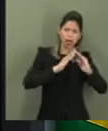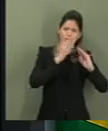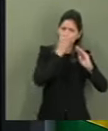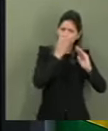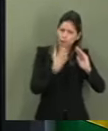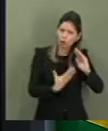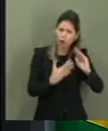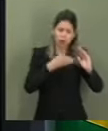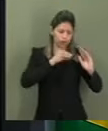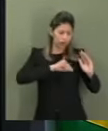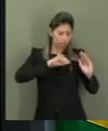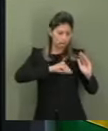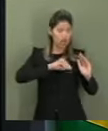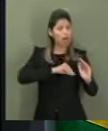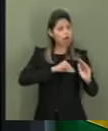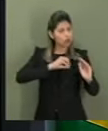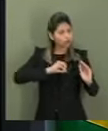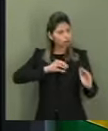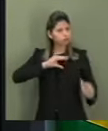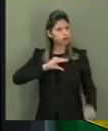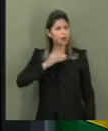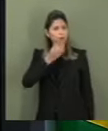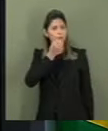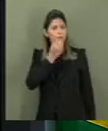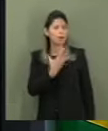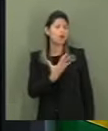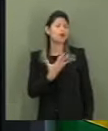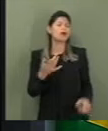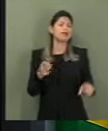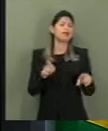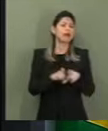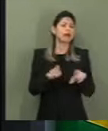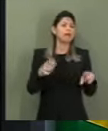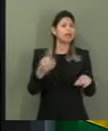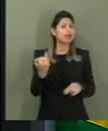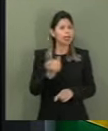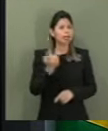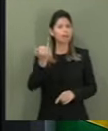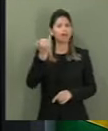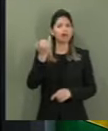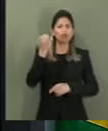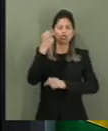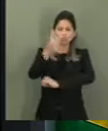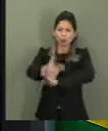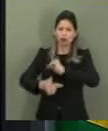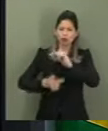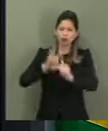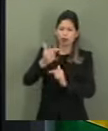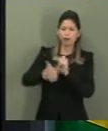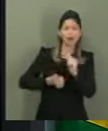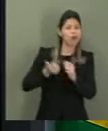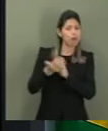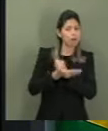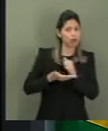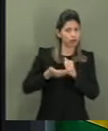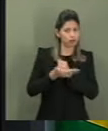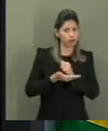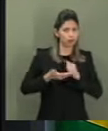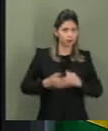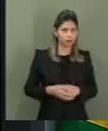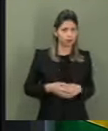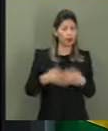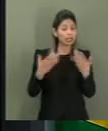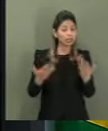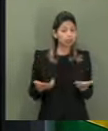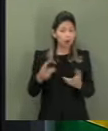então, o direito às necessidades básicas. A maioria dos